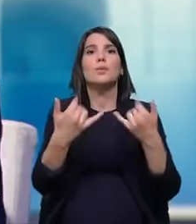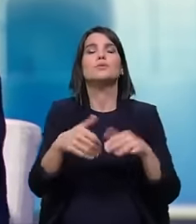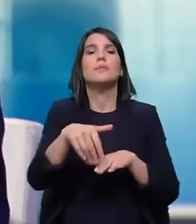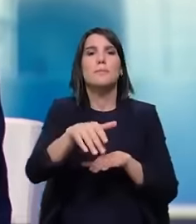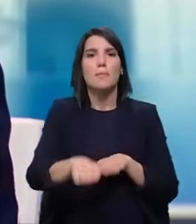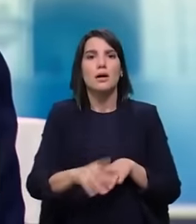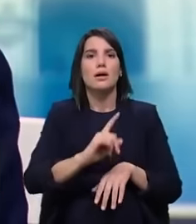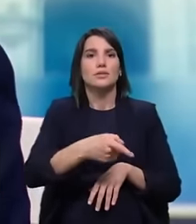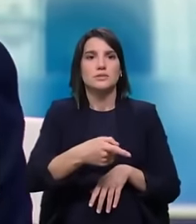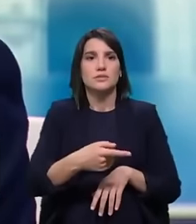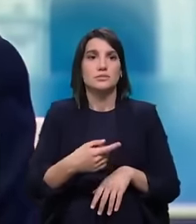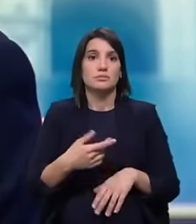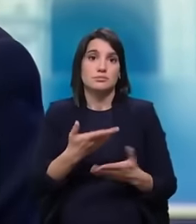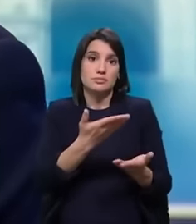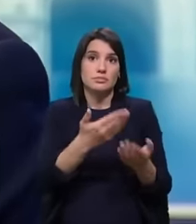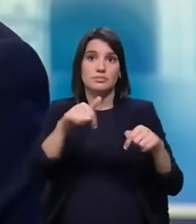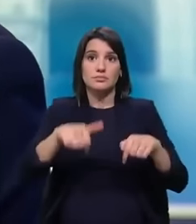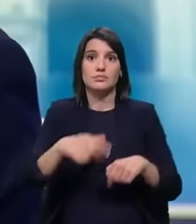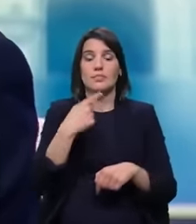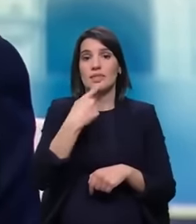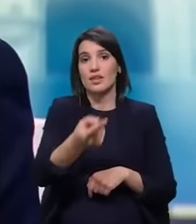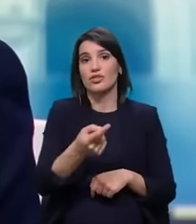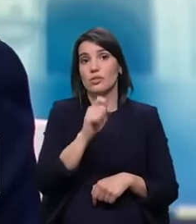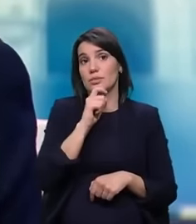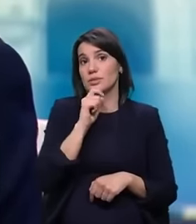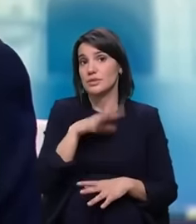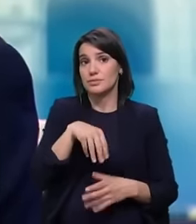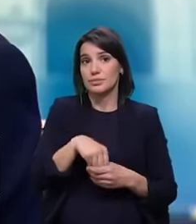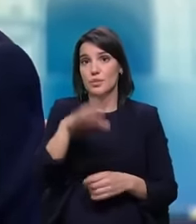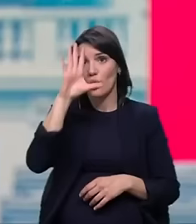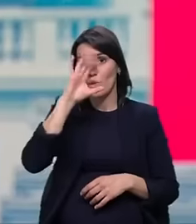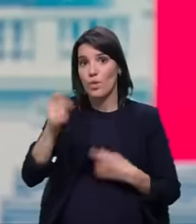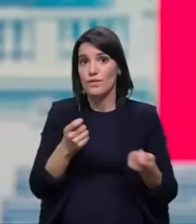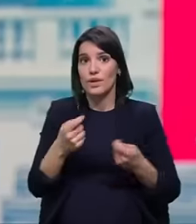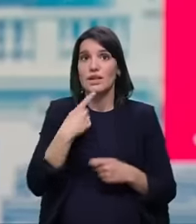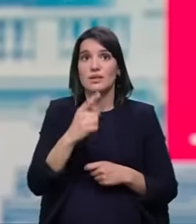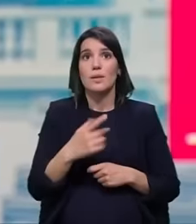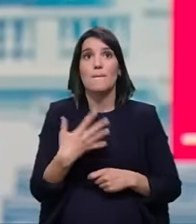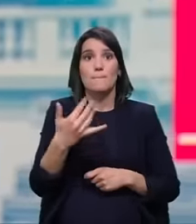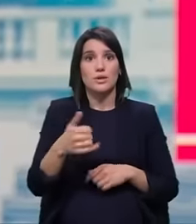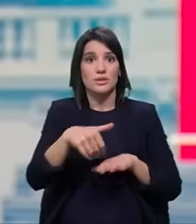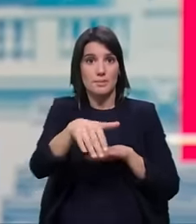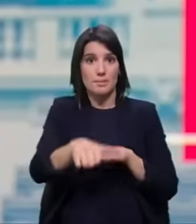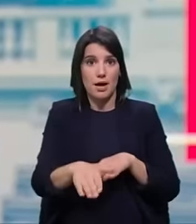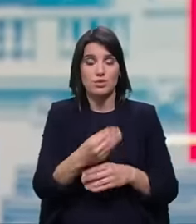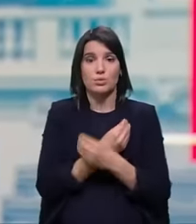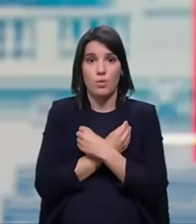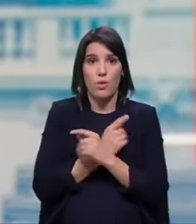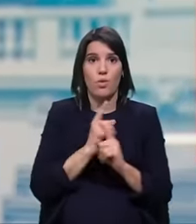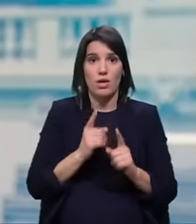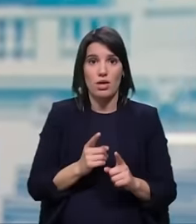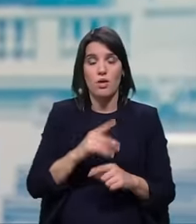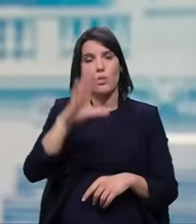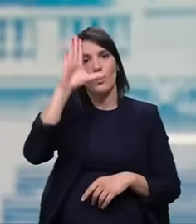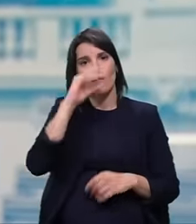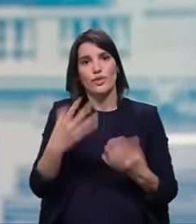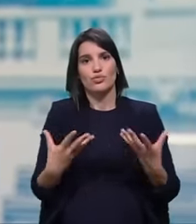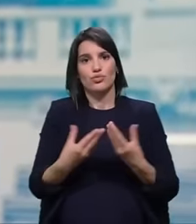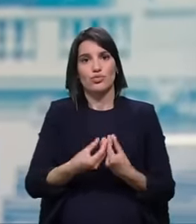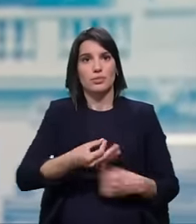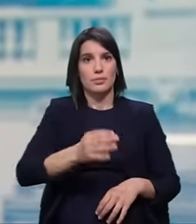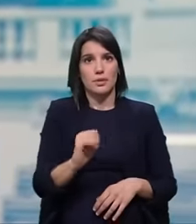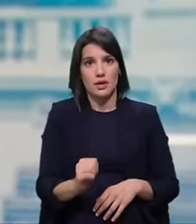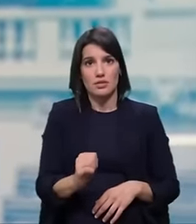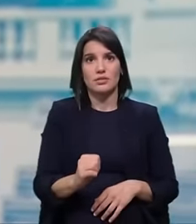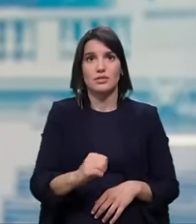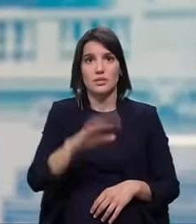passo. Quando eu ouço aqui dizer que poderá fazer parte de um governo, isso quer dizer que o próximo passo do Bloco é estar num governo ao lado do PS. Exatamente.